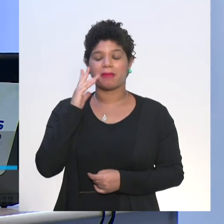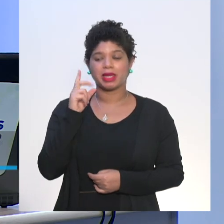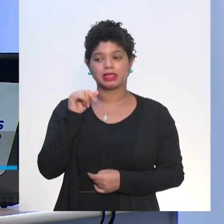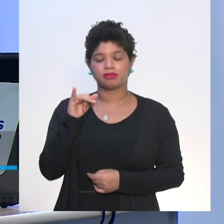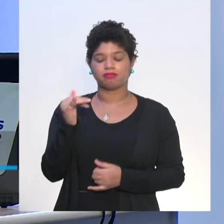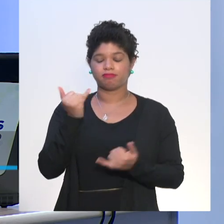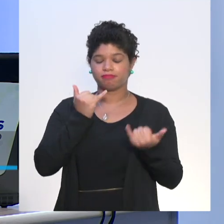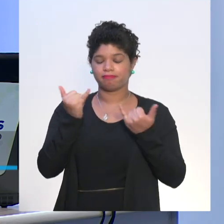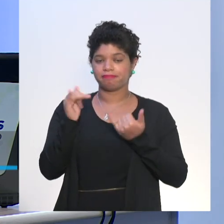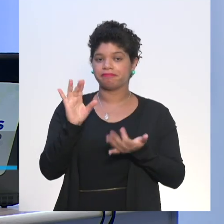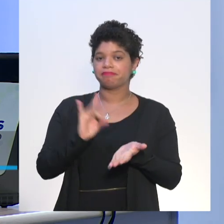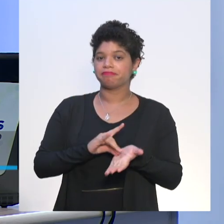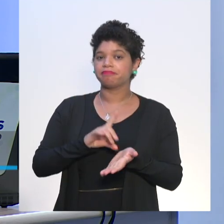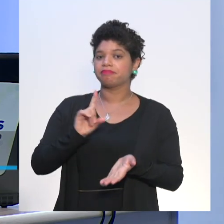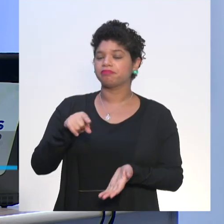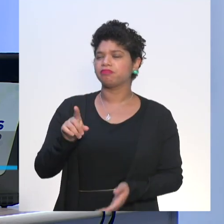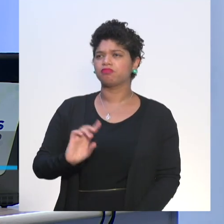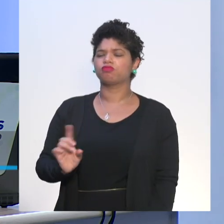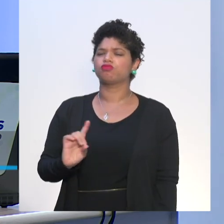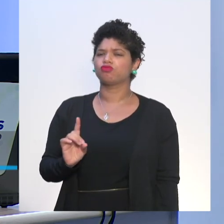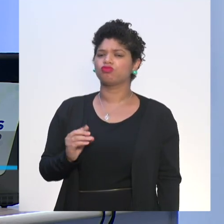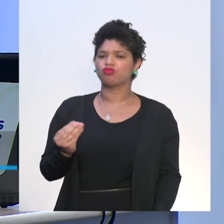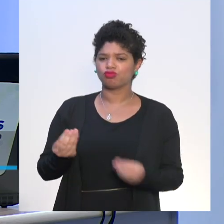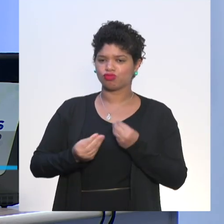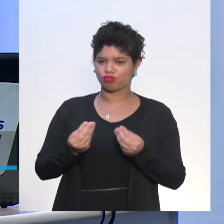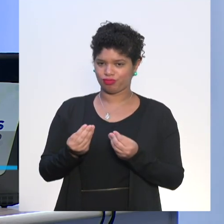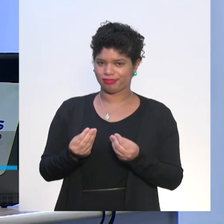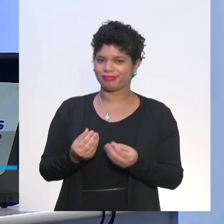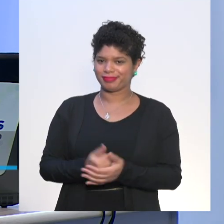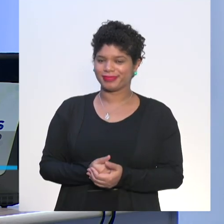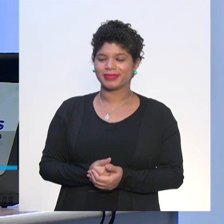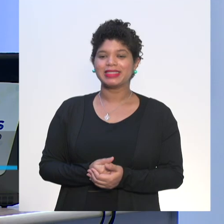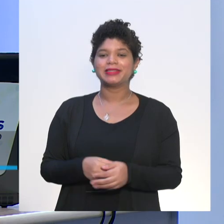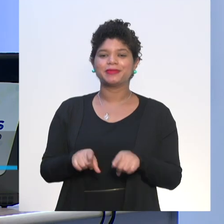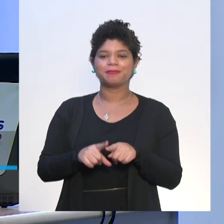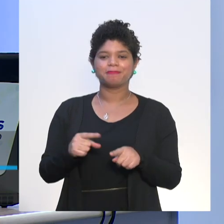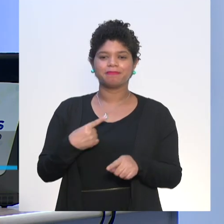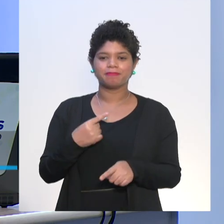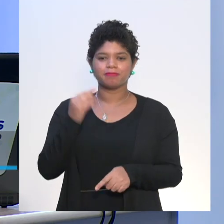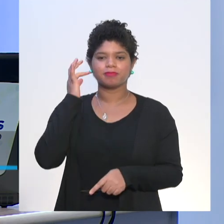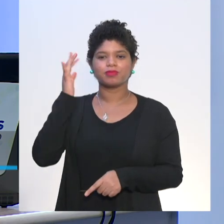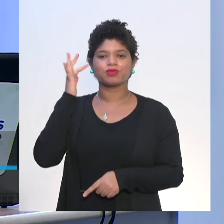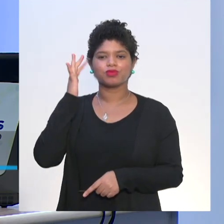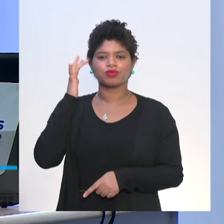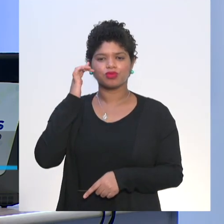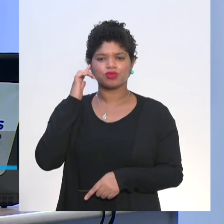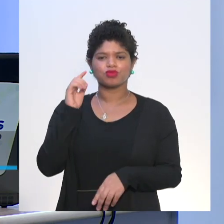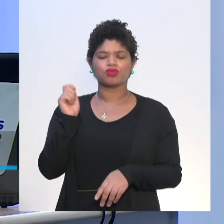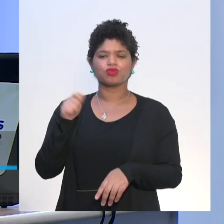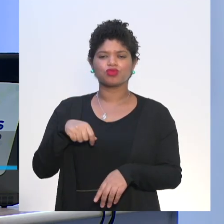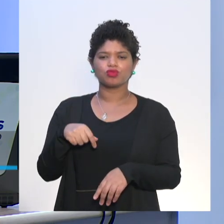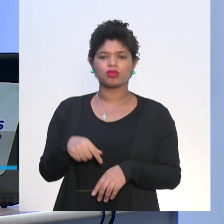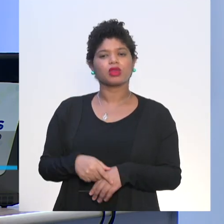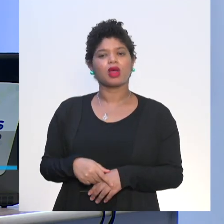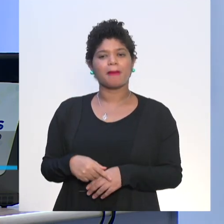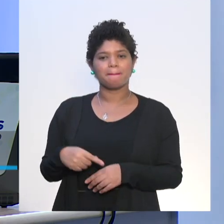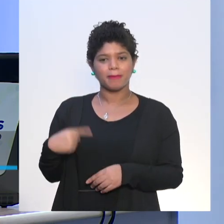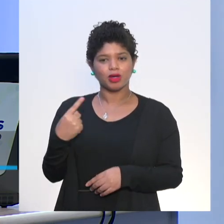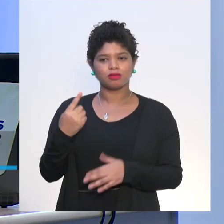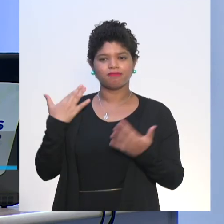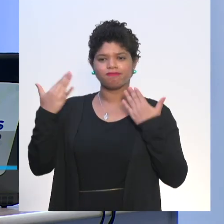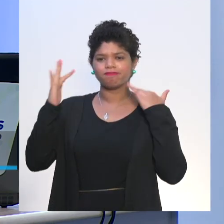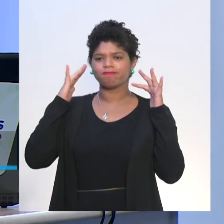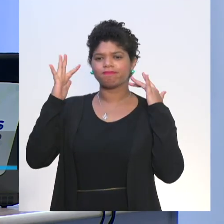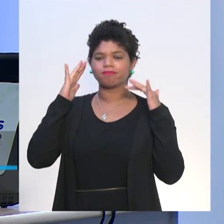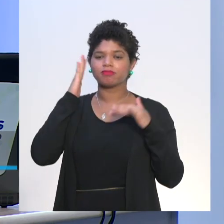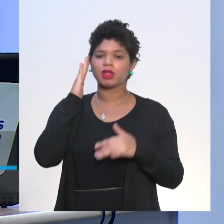informação é verdadeira ou não? E dando um passo além para a gente pensar também um pouquinho juntos, afinal de contas, como